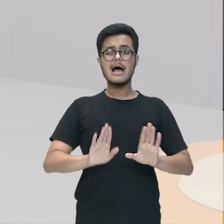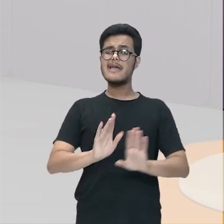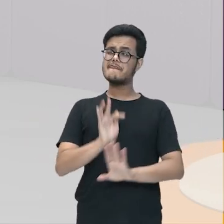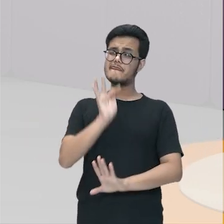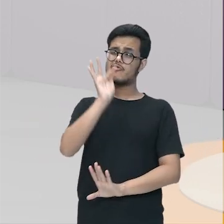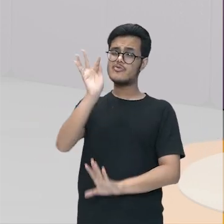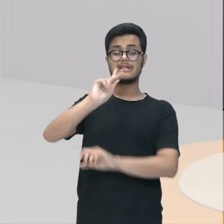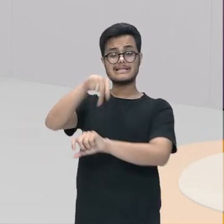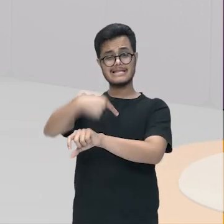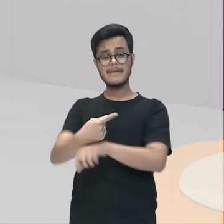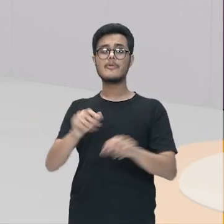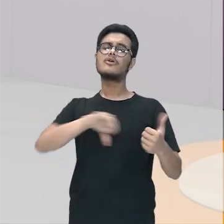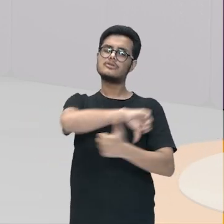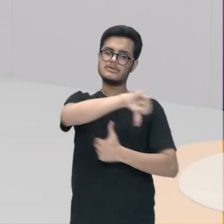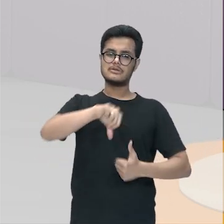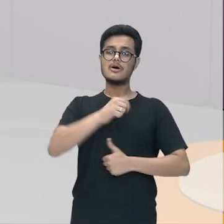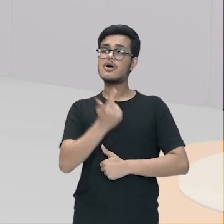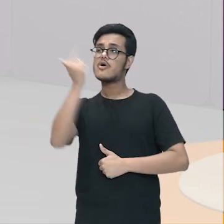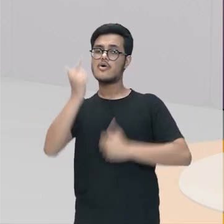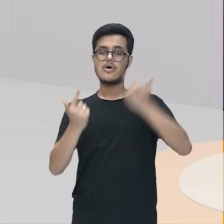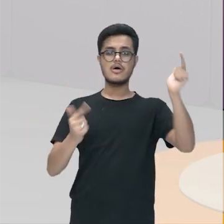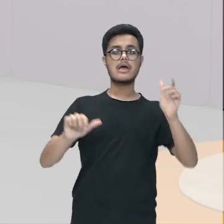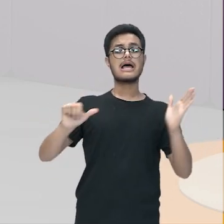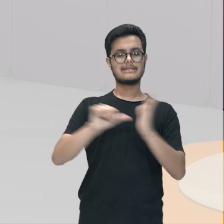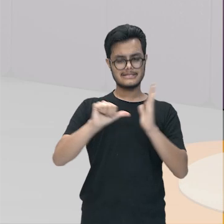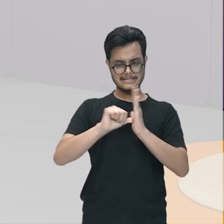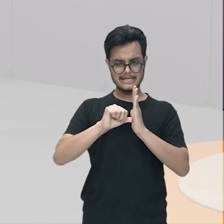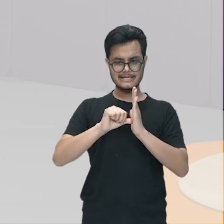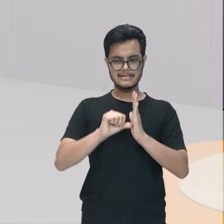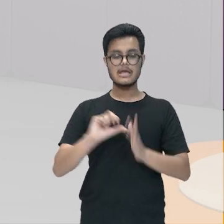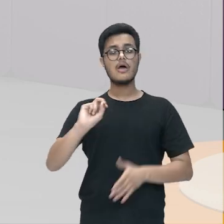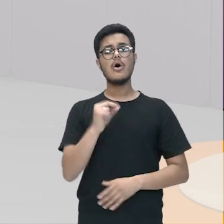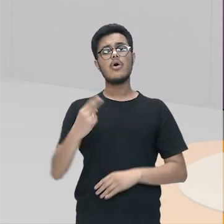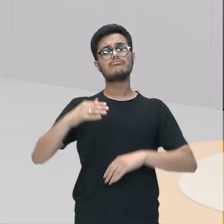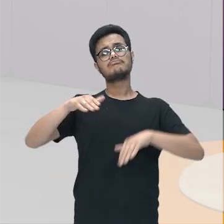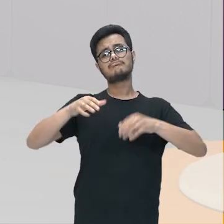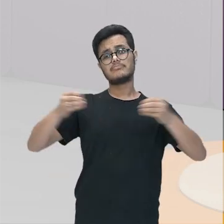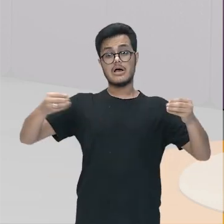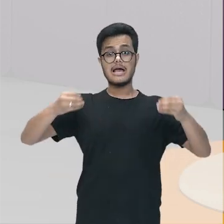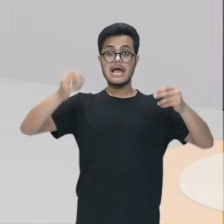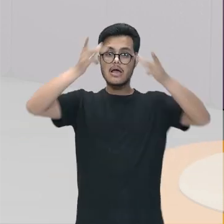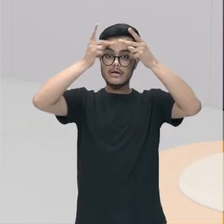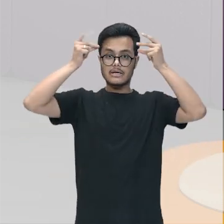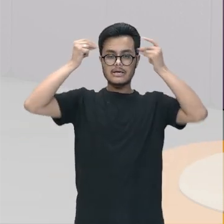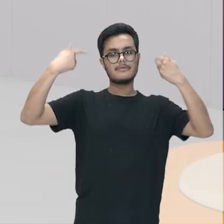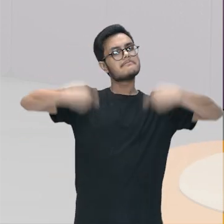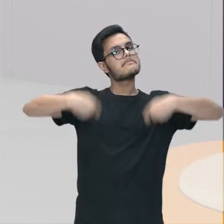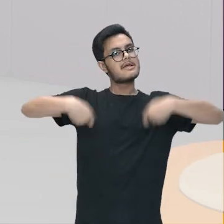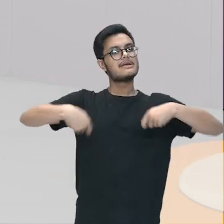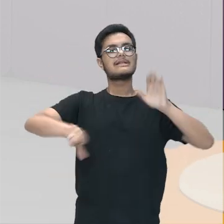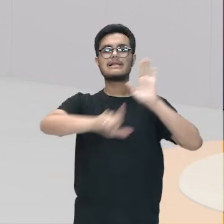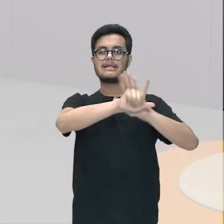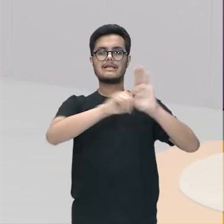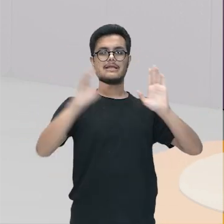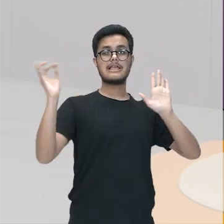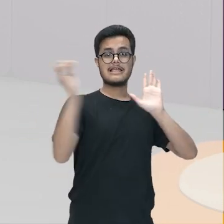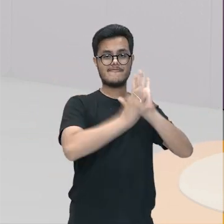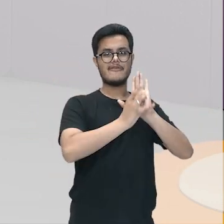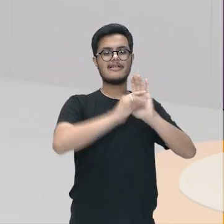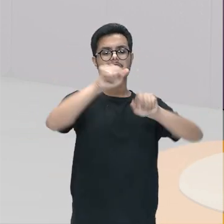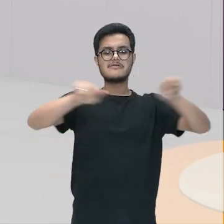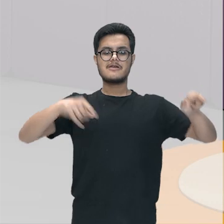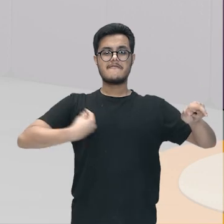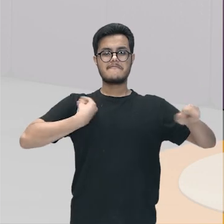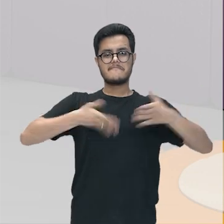nascer. Depois é que as coisas, então, vão mudar. Tinha que nascer na cidade de Atenas ou em alguma cidade grega, tá? Para você poder ter, né,